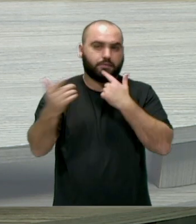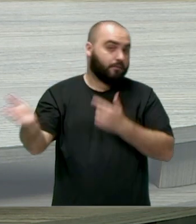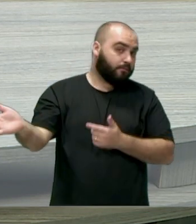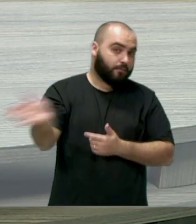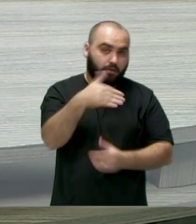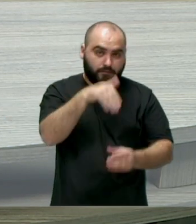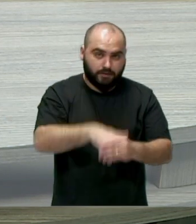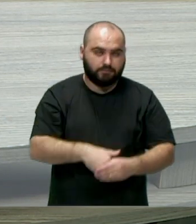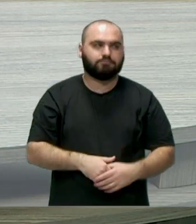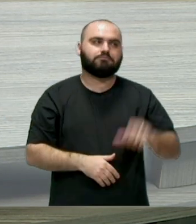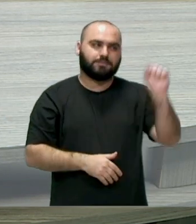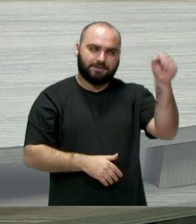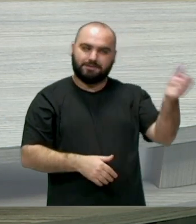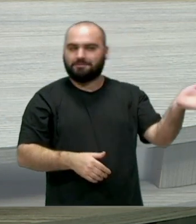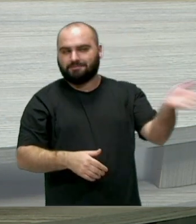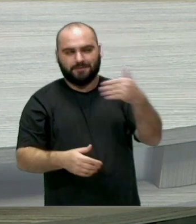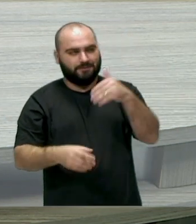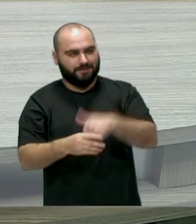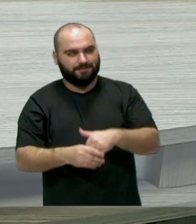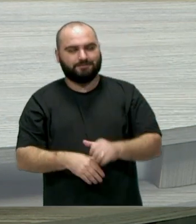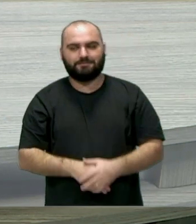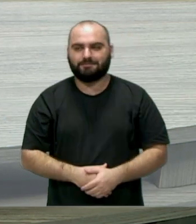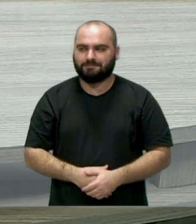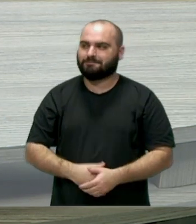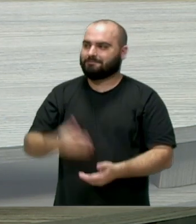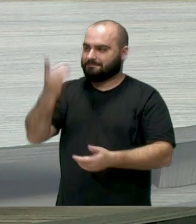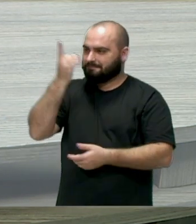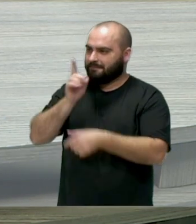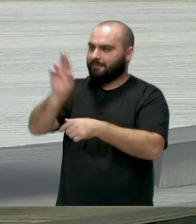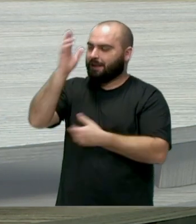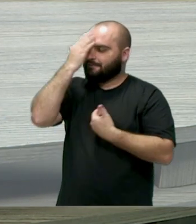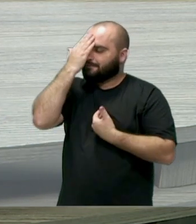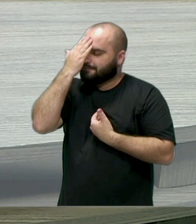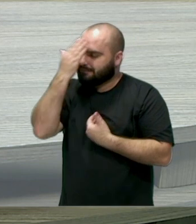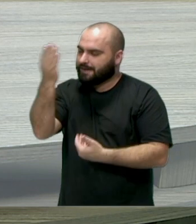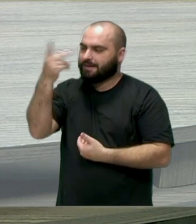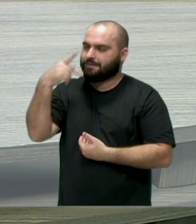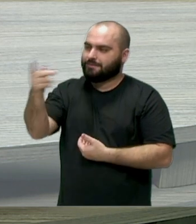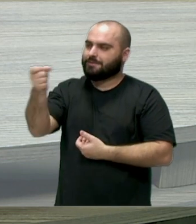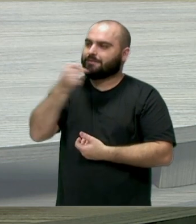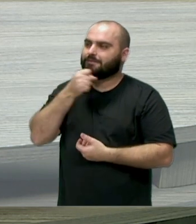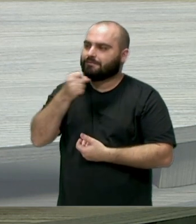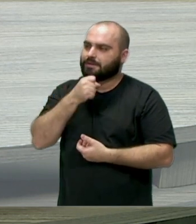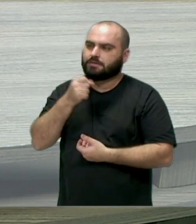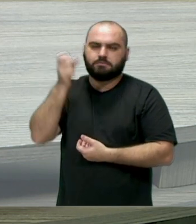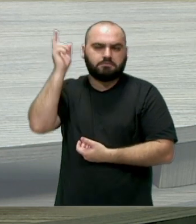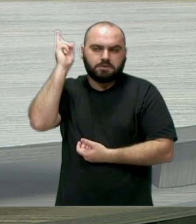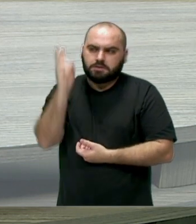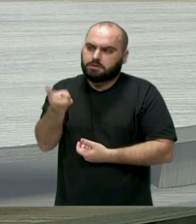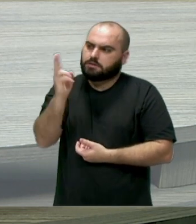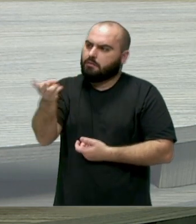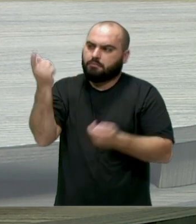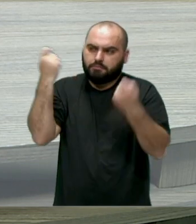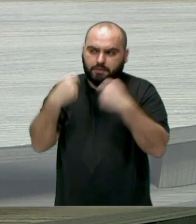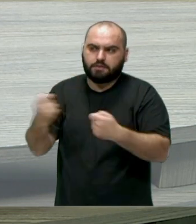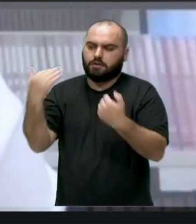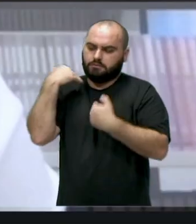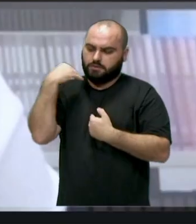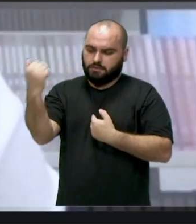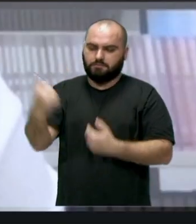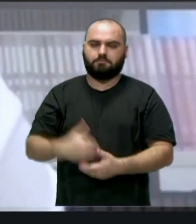votar. Bora votar. Doutor, muitíssimo obrigada pela sua entrevista e conte sempre aqui com a Câmara de